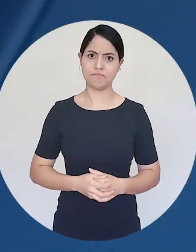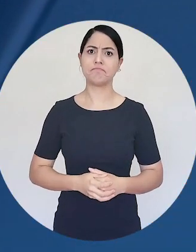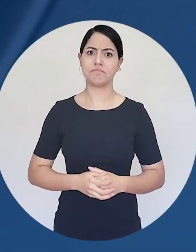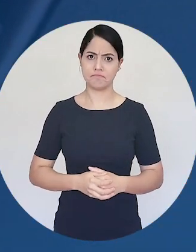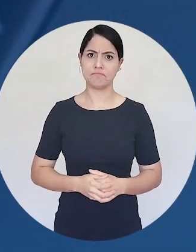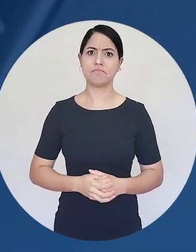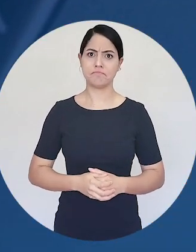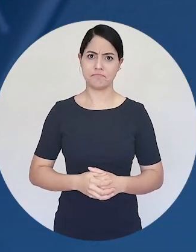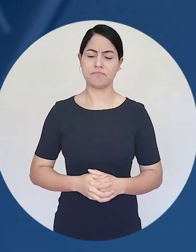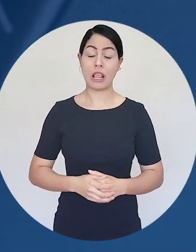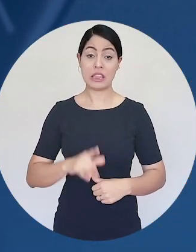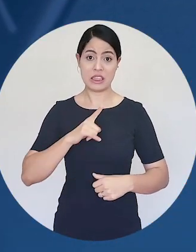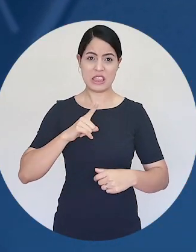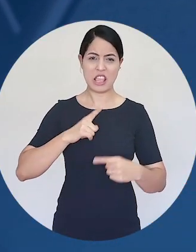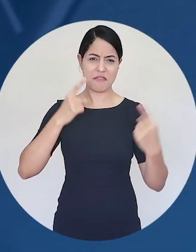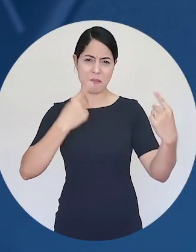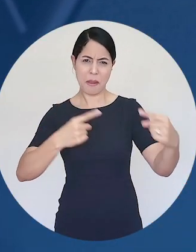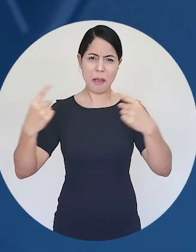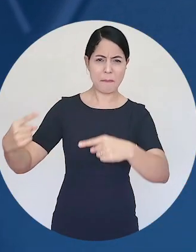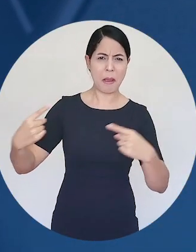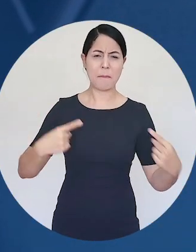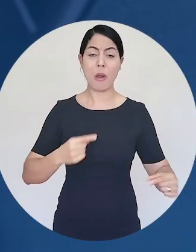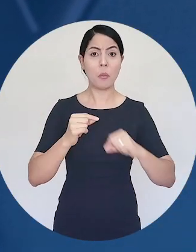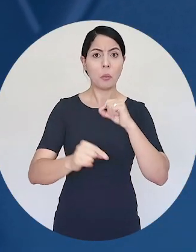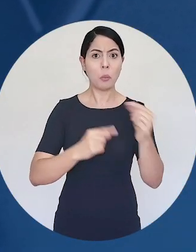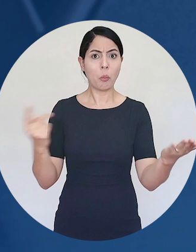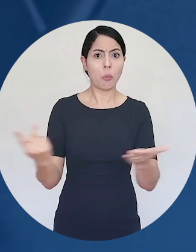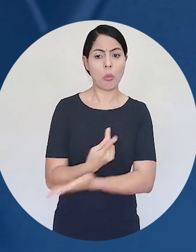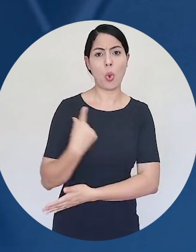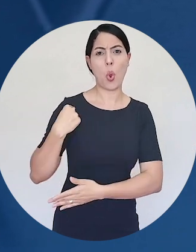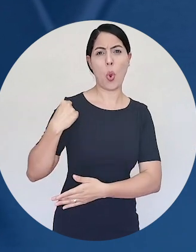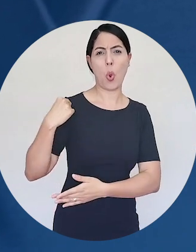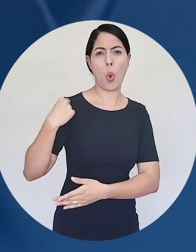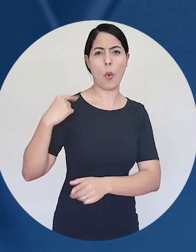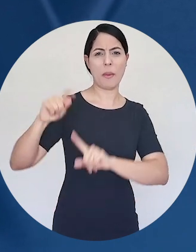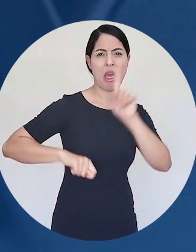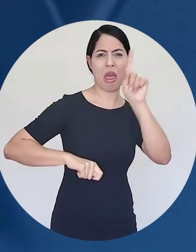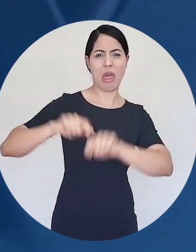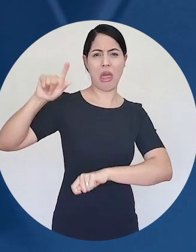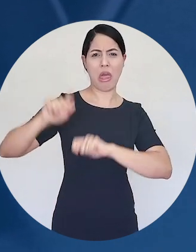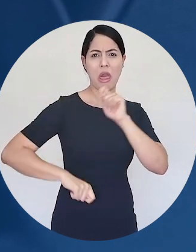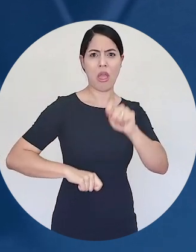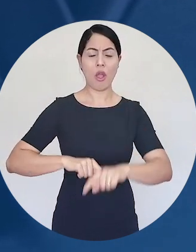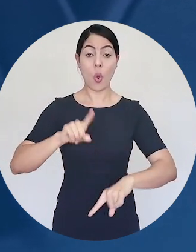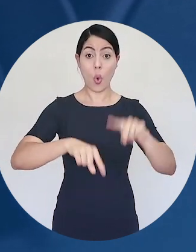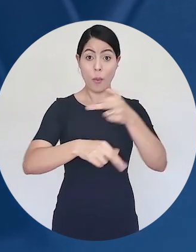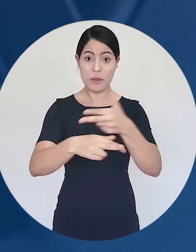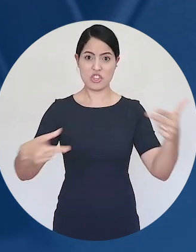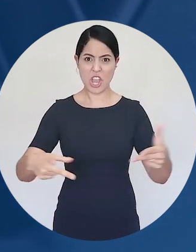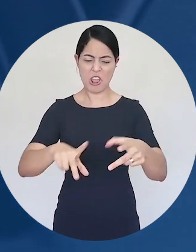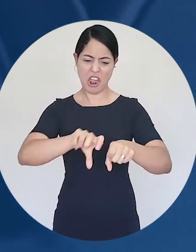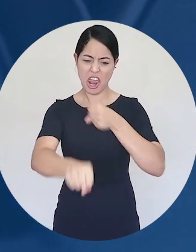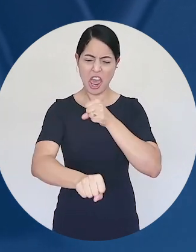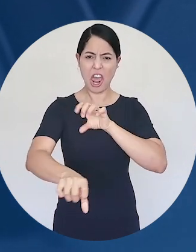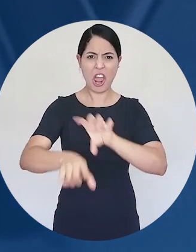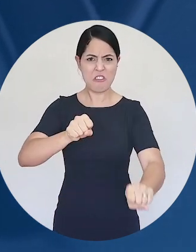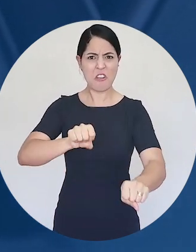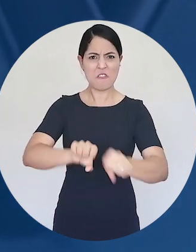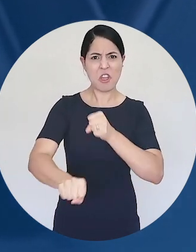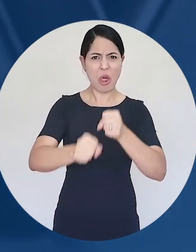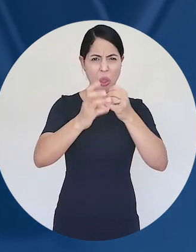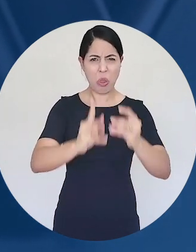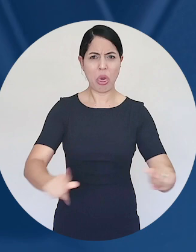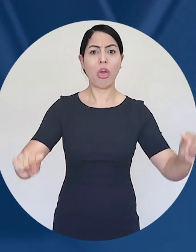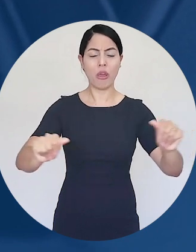Os advogados registraram o resultado das agressões: roupas rasgadas, objetos pessoais quebrados